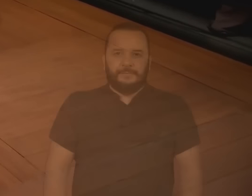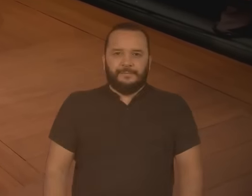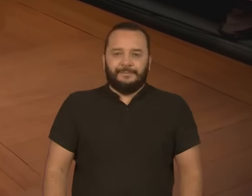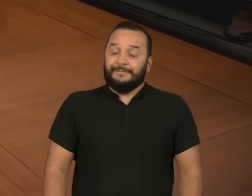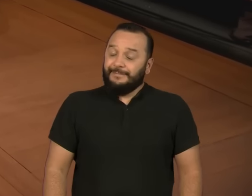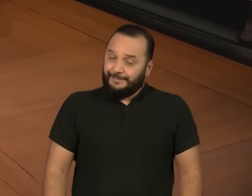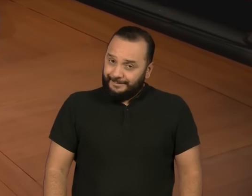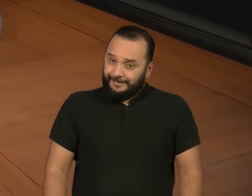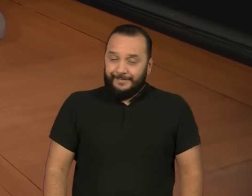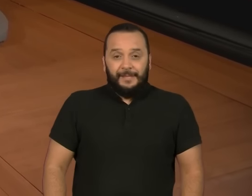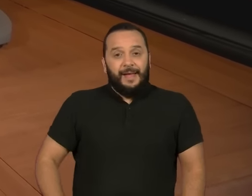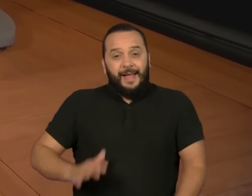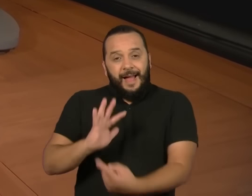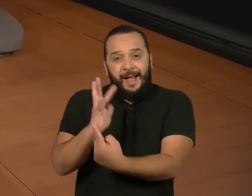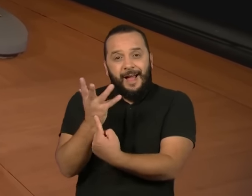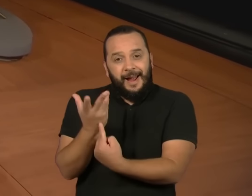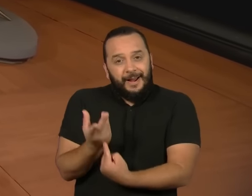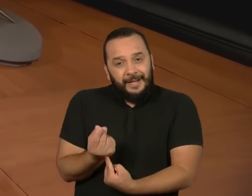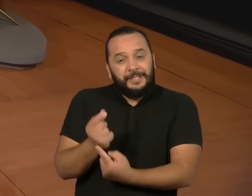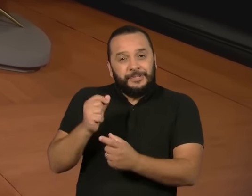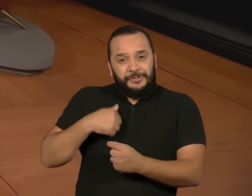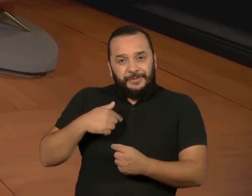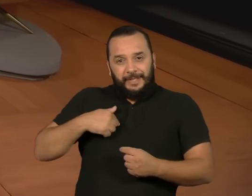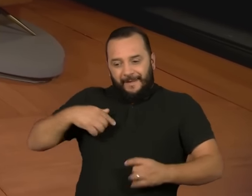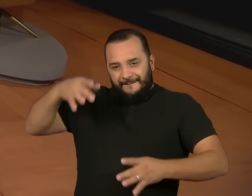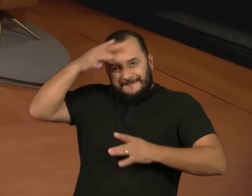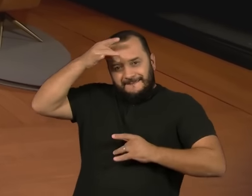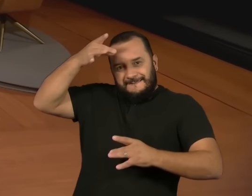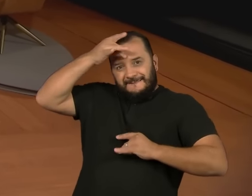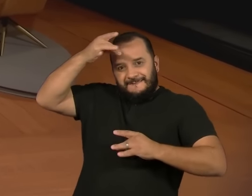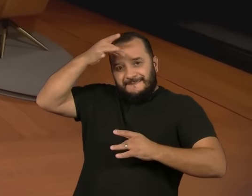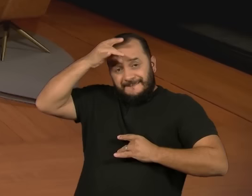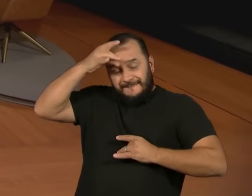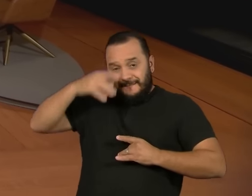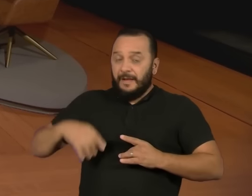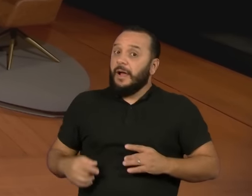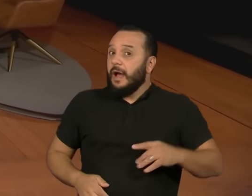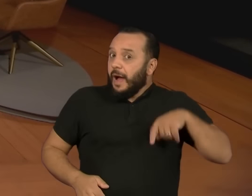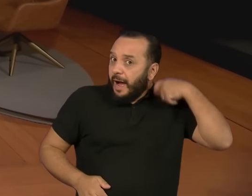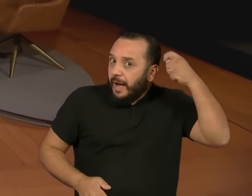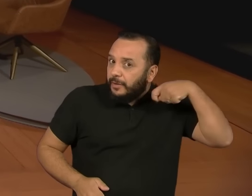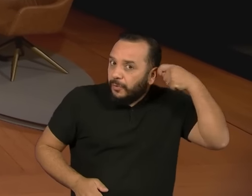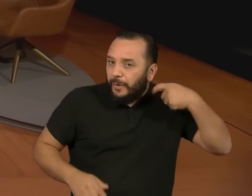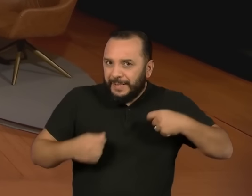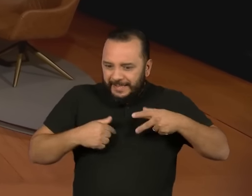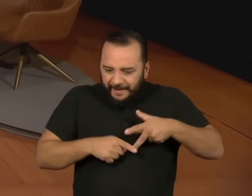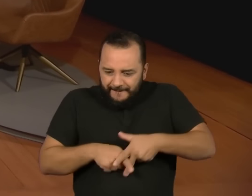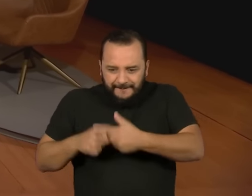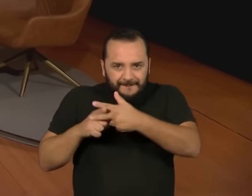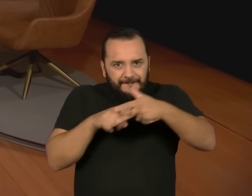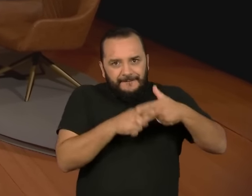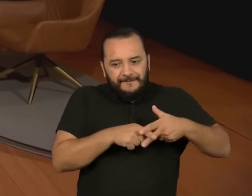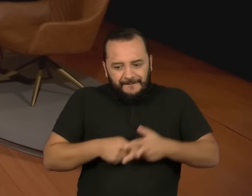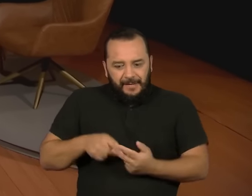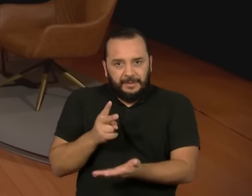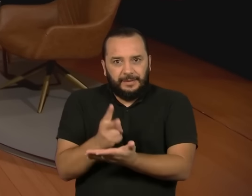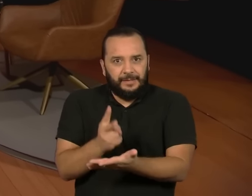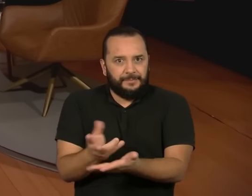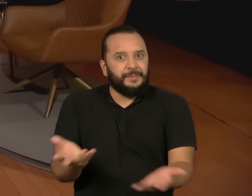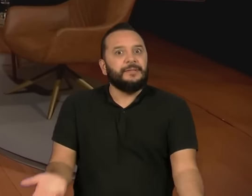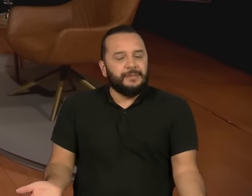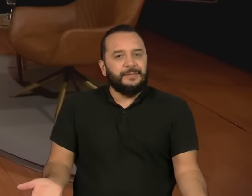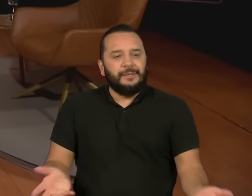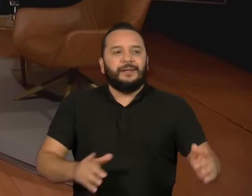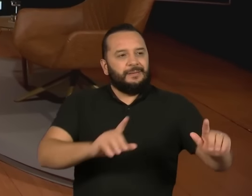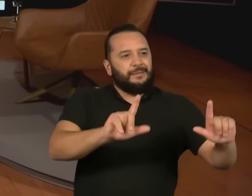A arte da interpretação é um desafio que exige do ator um aperfeiçoamento constante. Seja na TV, no